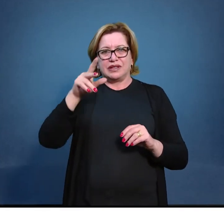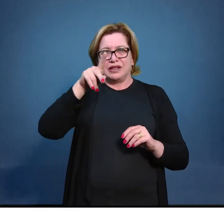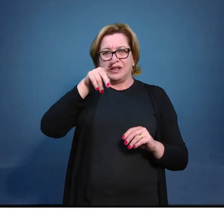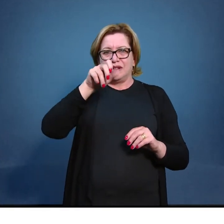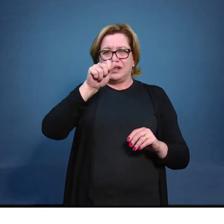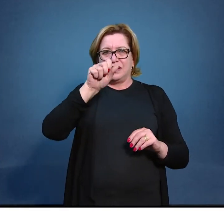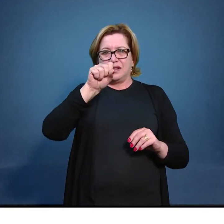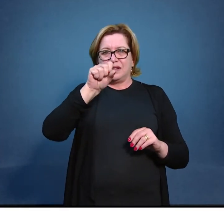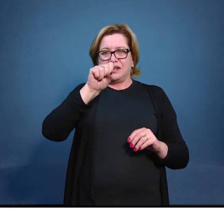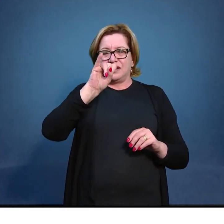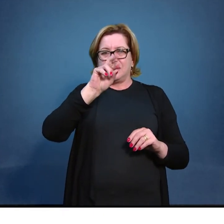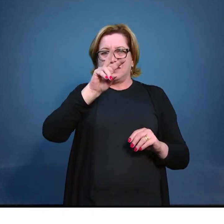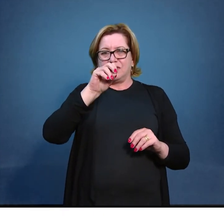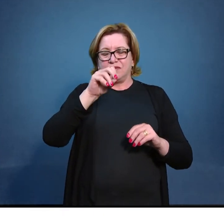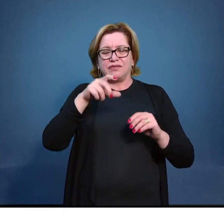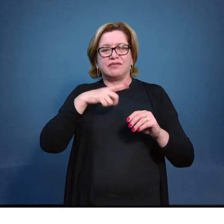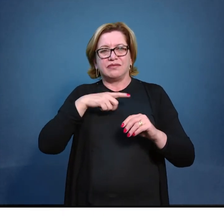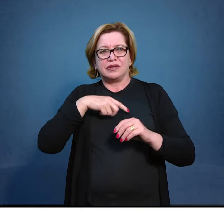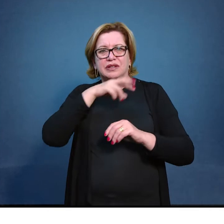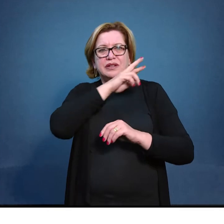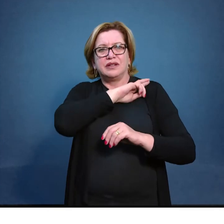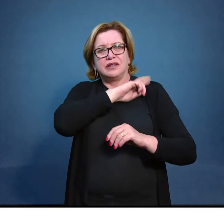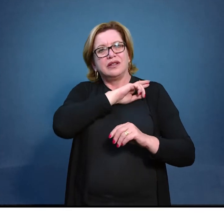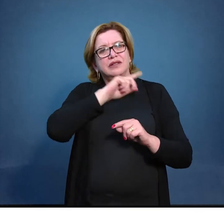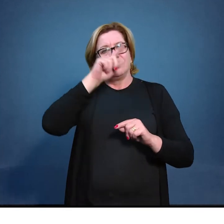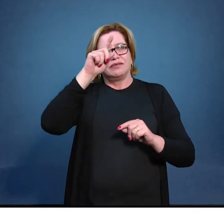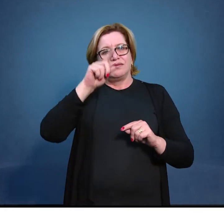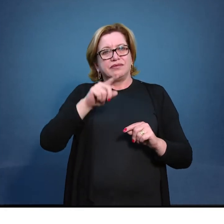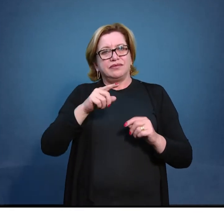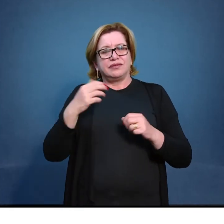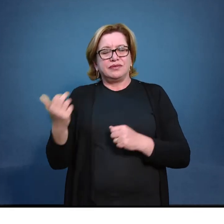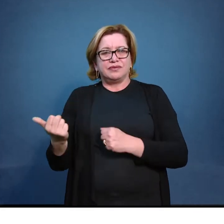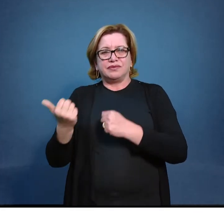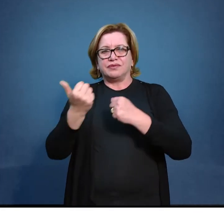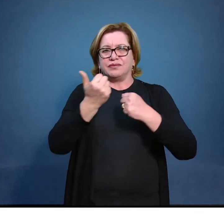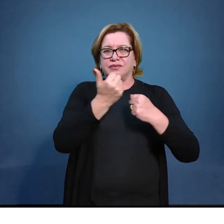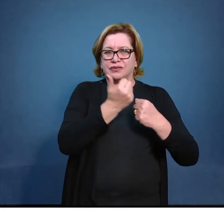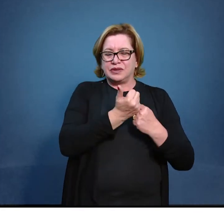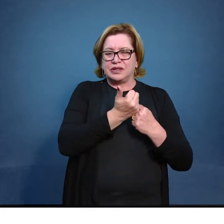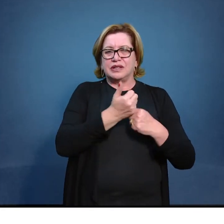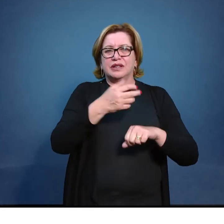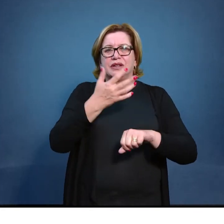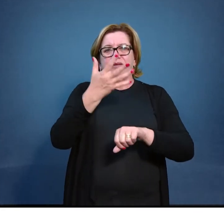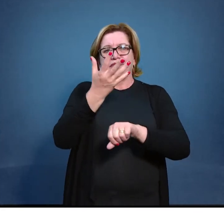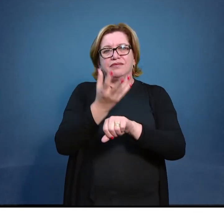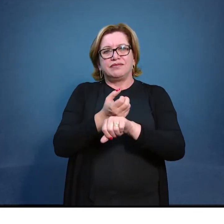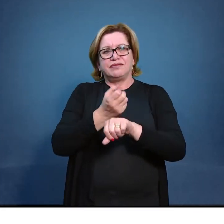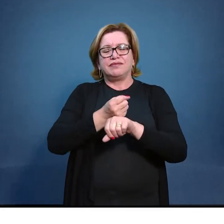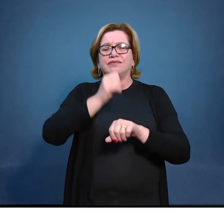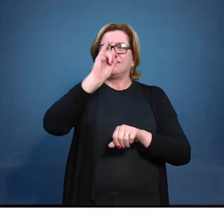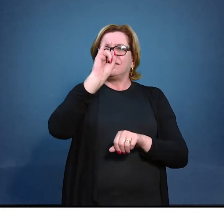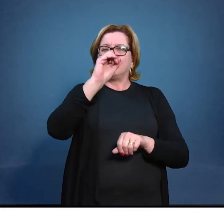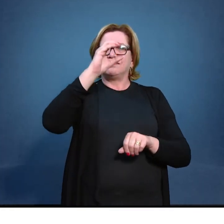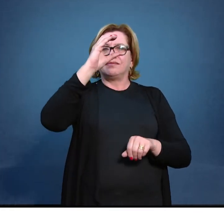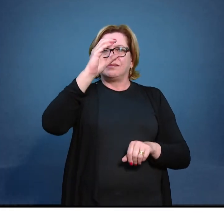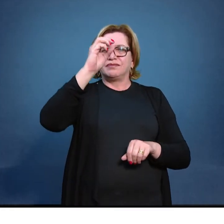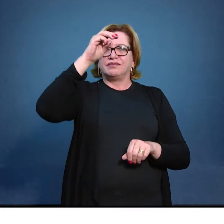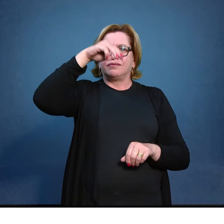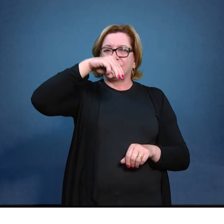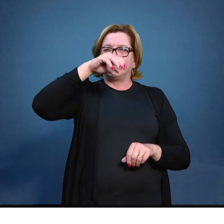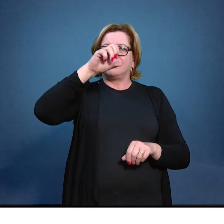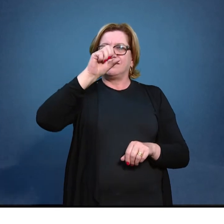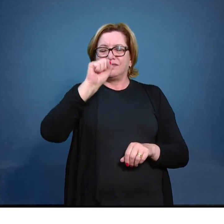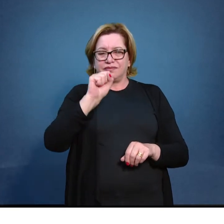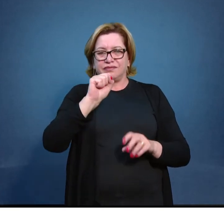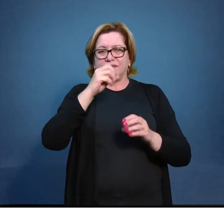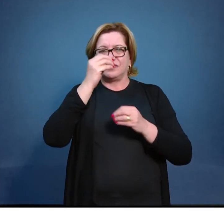passivo por responsabilidade é o caso de substituição tributária no ICMS. Nesse caso